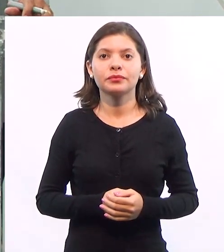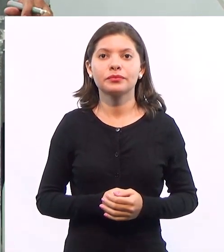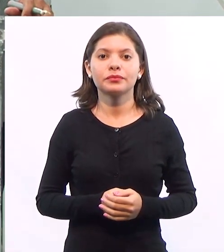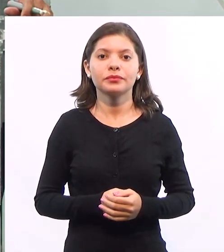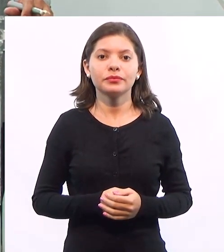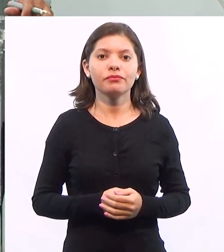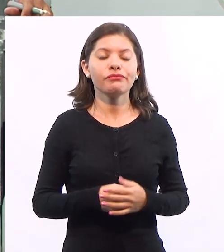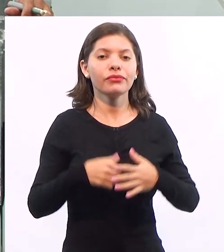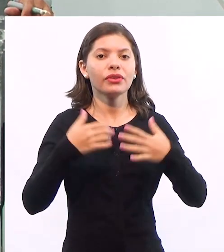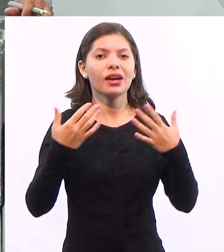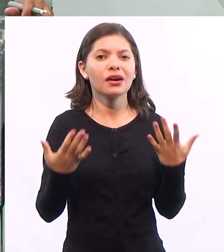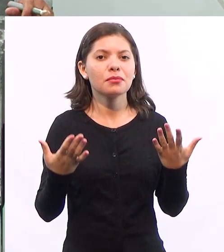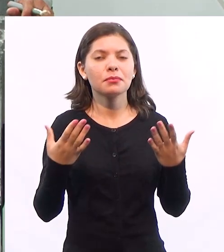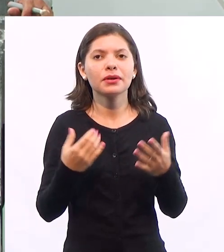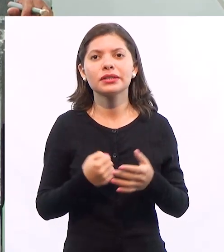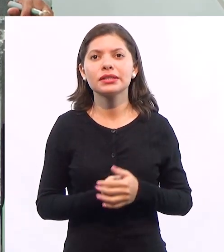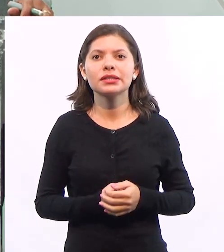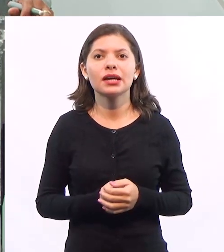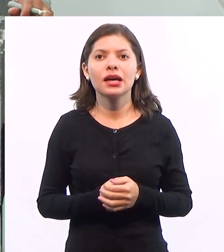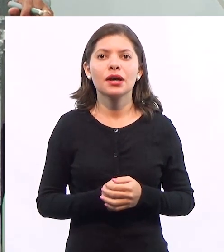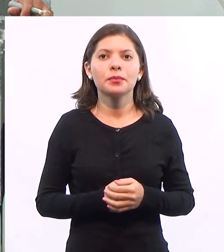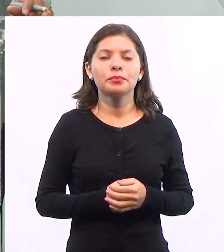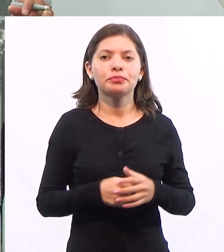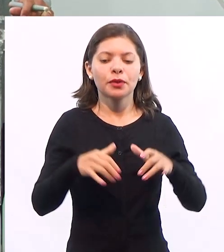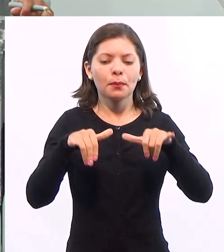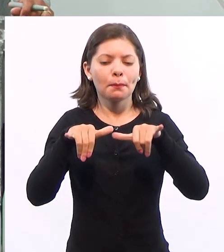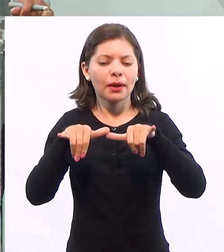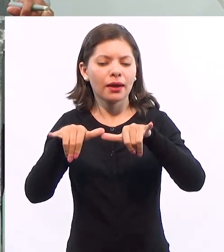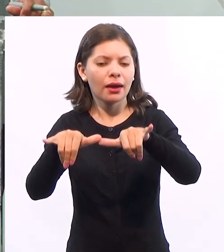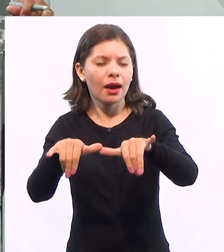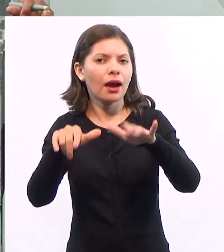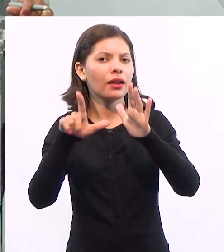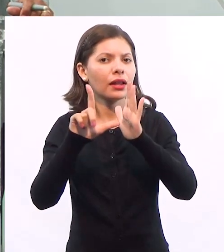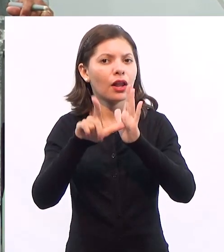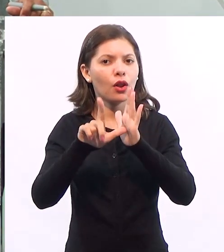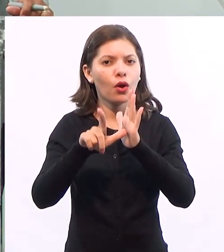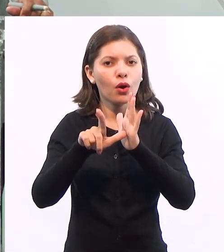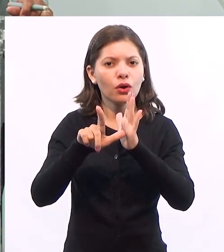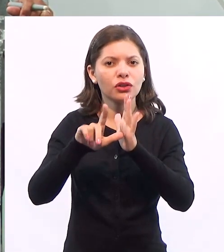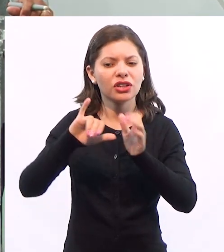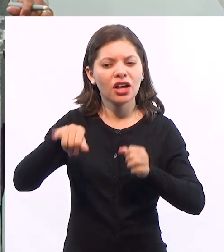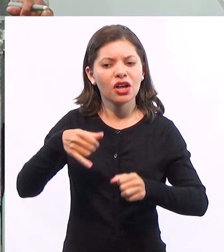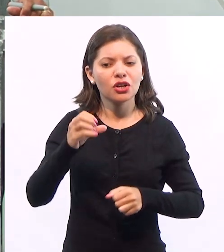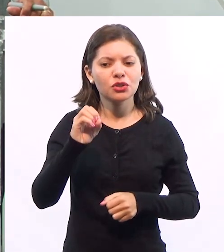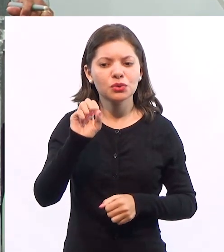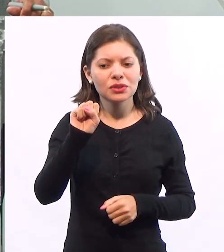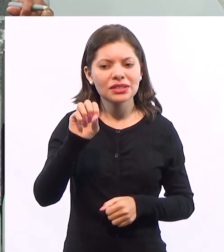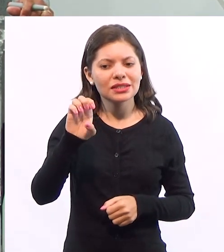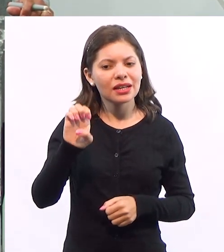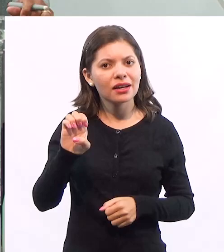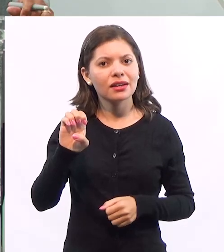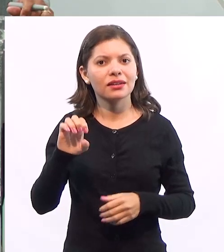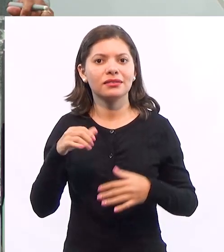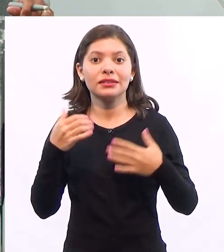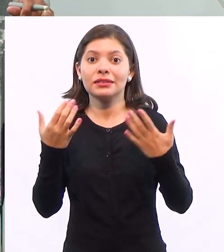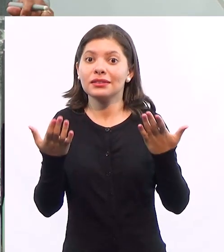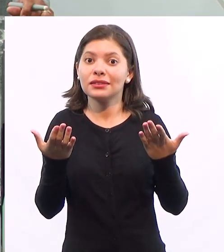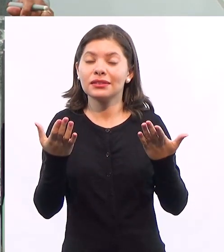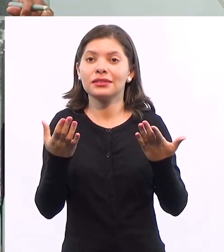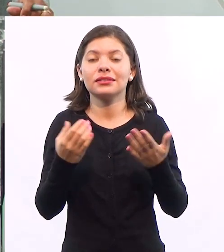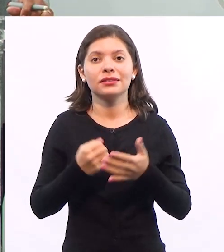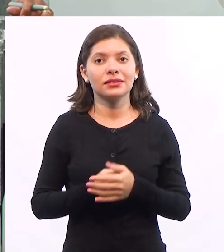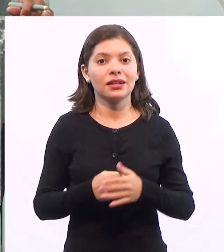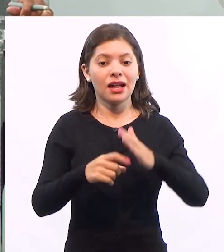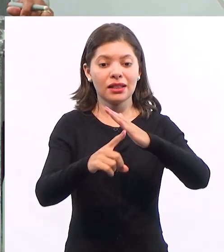cidadão. Ah, mas é o consumidor lá do supermercado, da loja lá do seu José, está reclamando